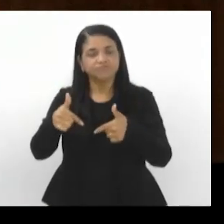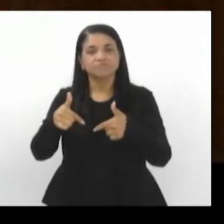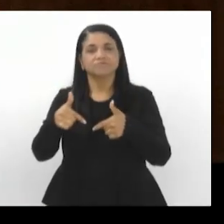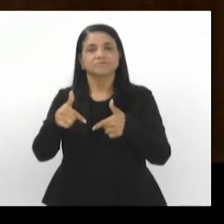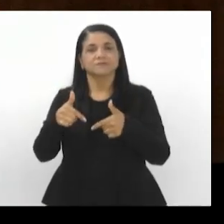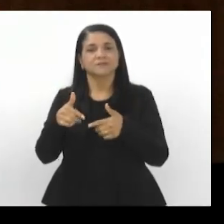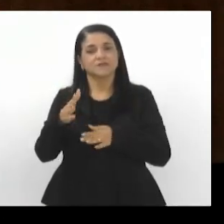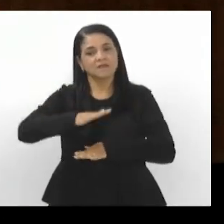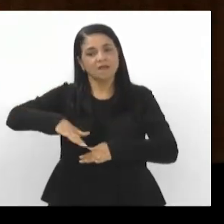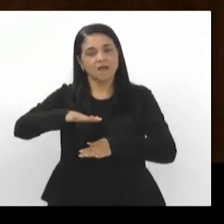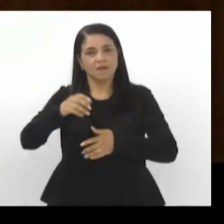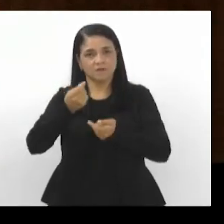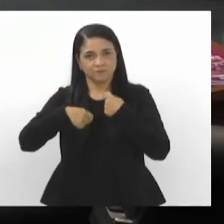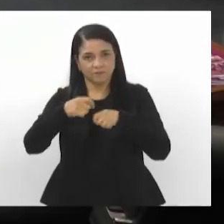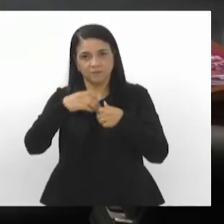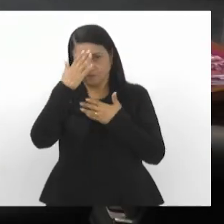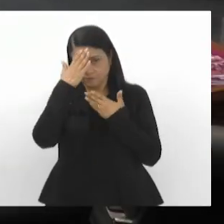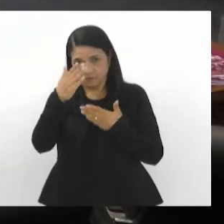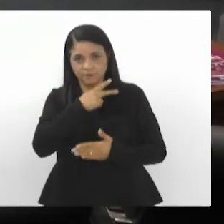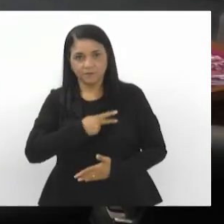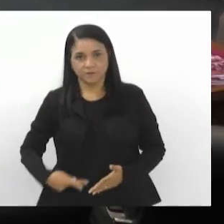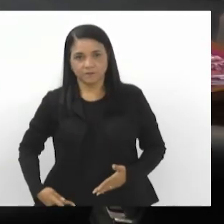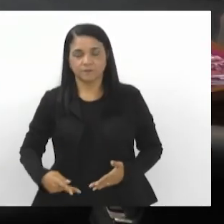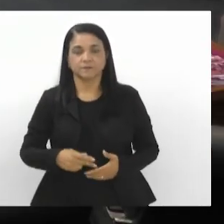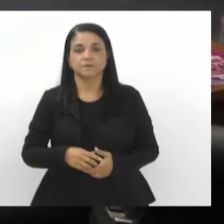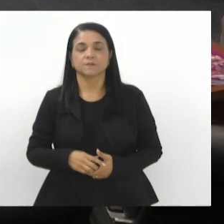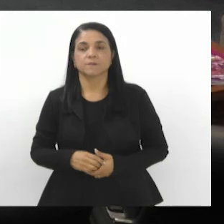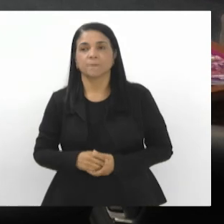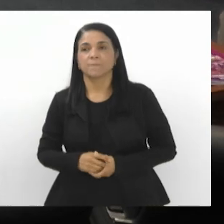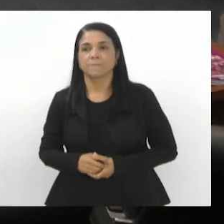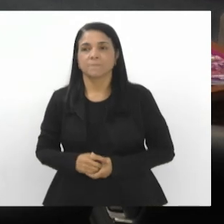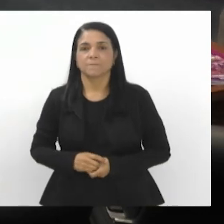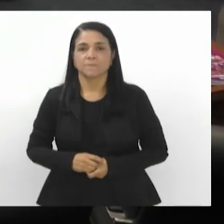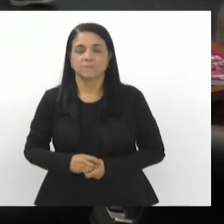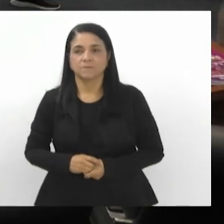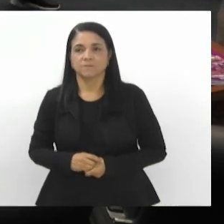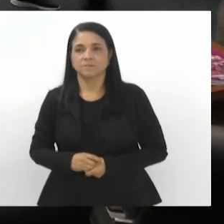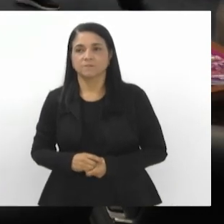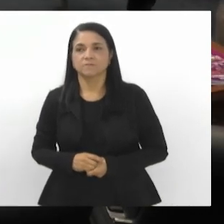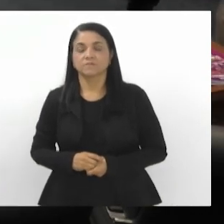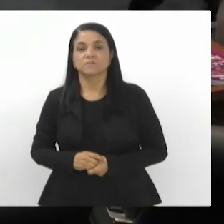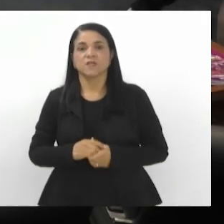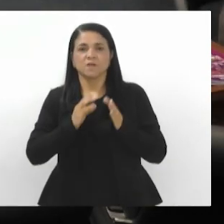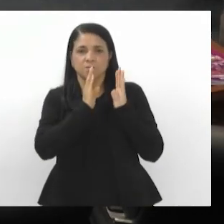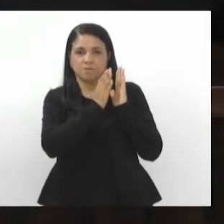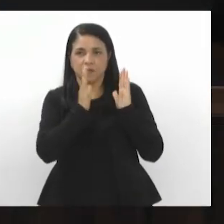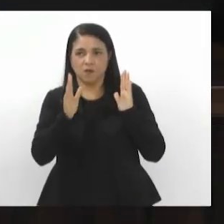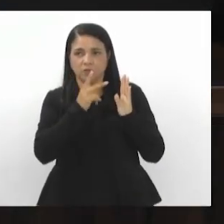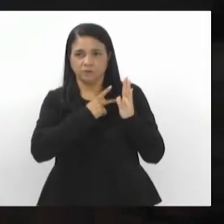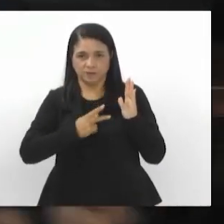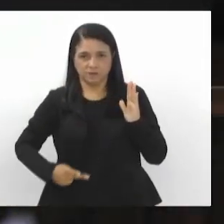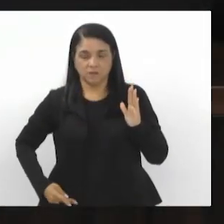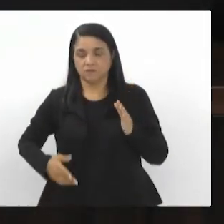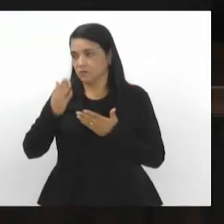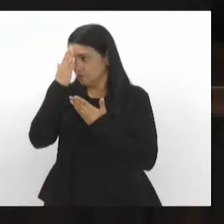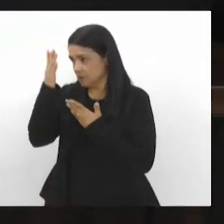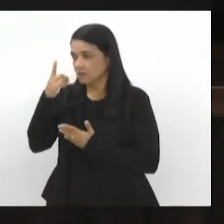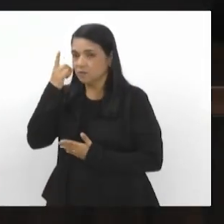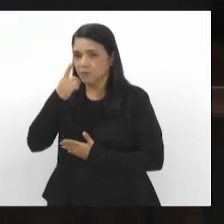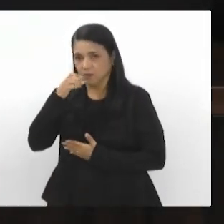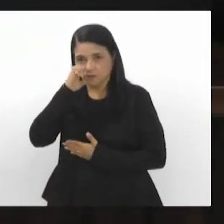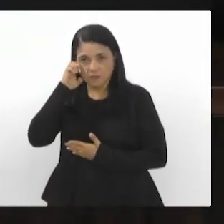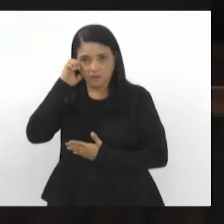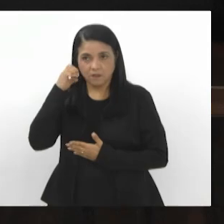parte administrativa. Obrigada, presidente. Senhor presidente, pela ordem. Obrigado, deputada Érica.